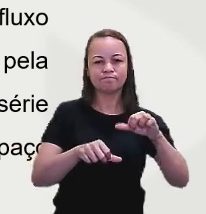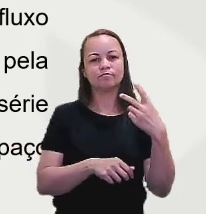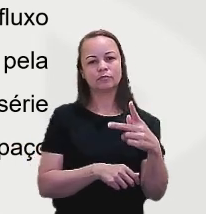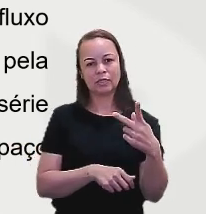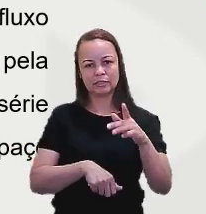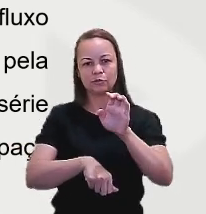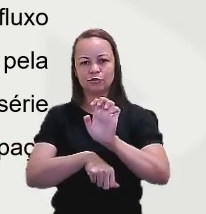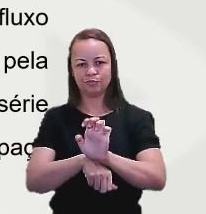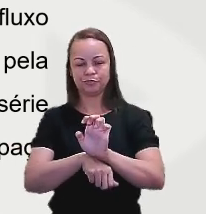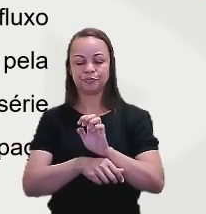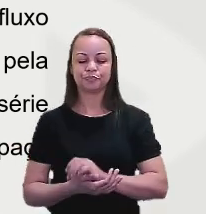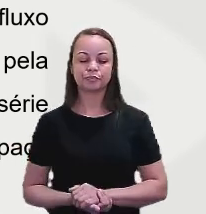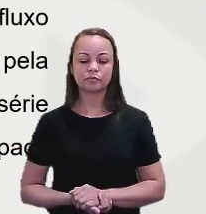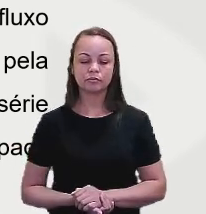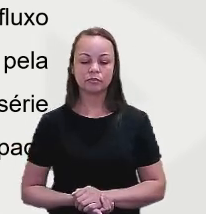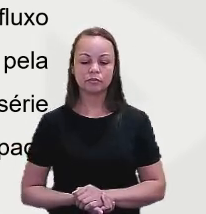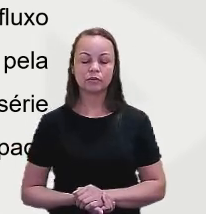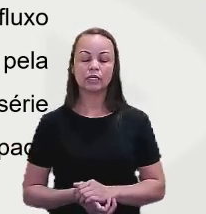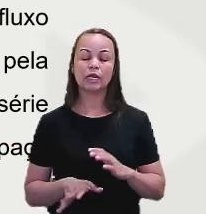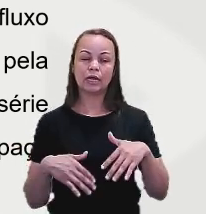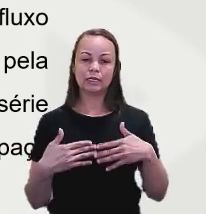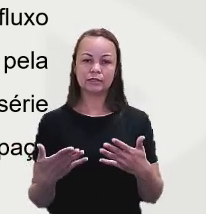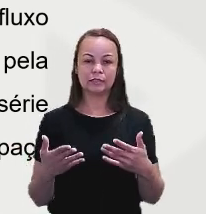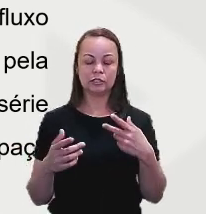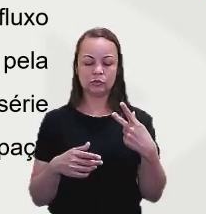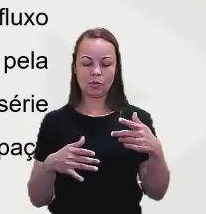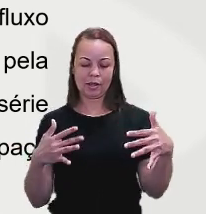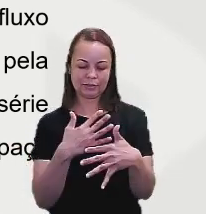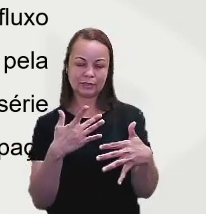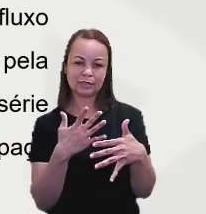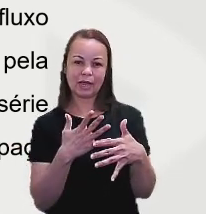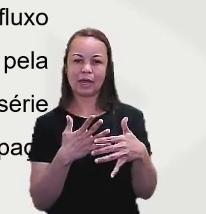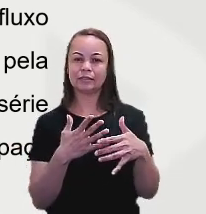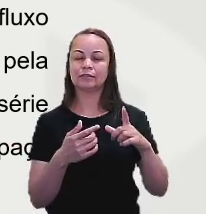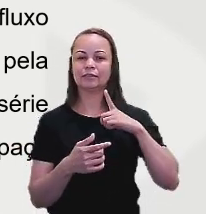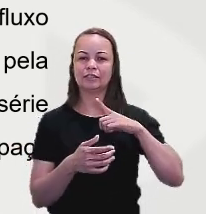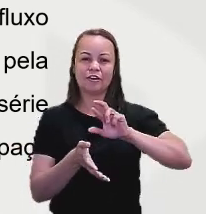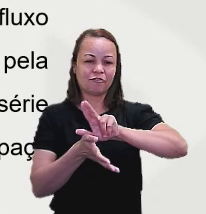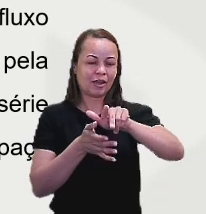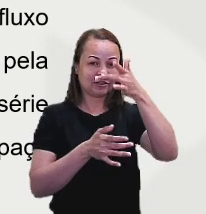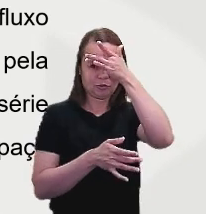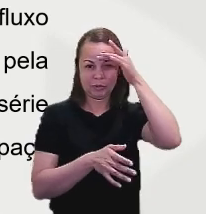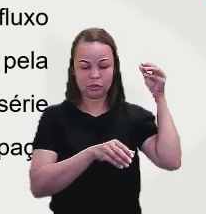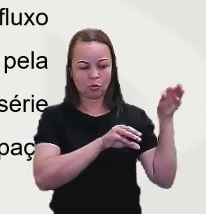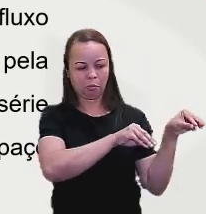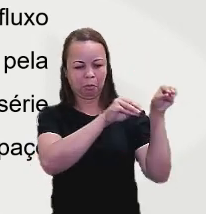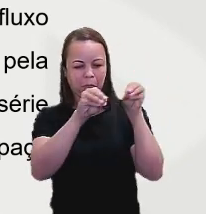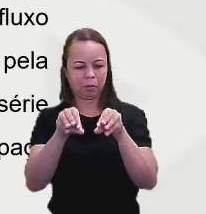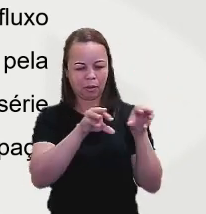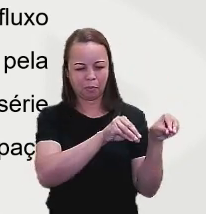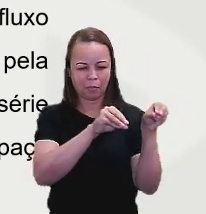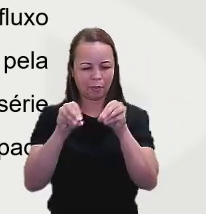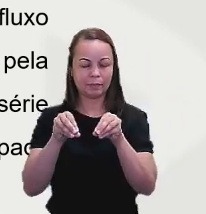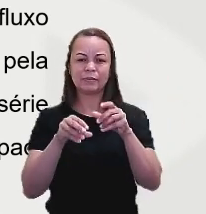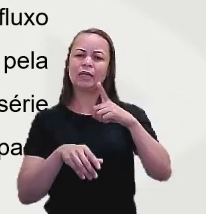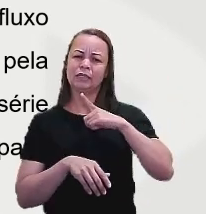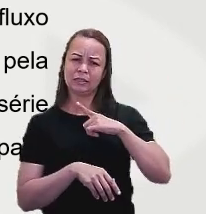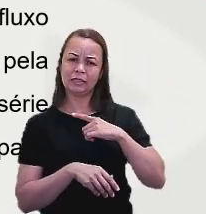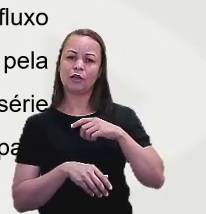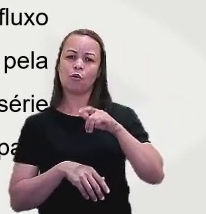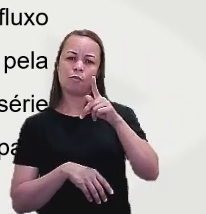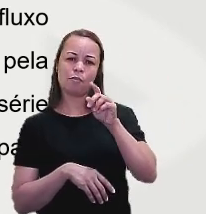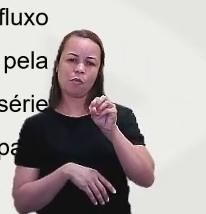estado. Além disso, a cidade era entrada para milhares de imigrantes e tinha um porto importante em que centenas